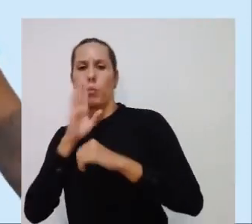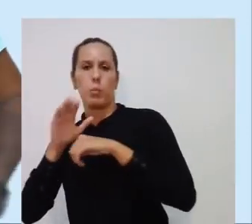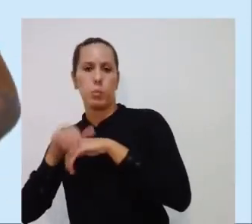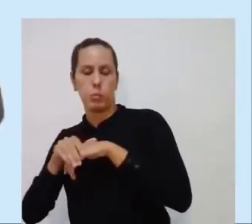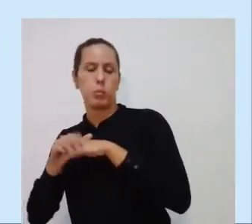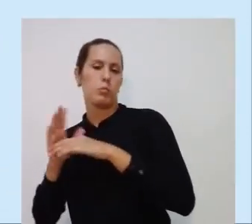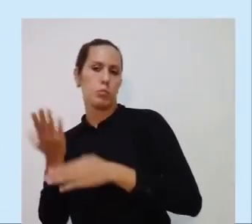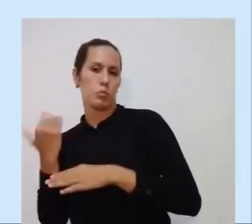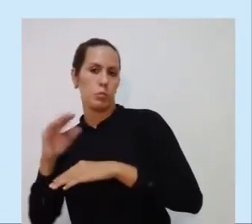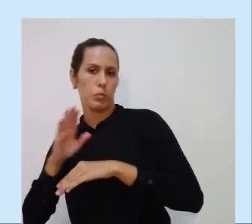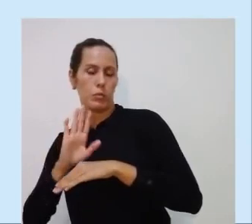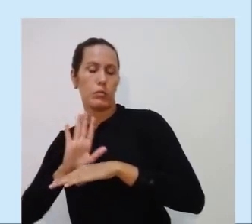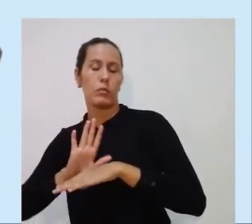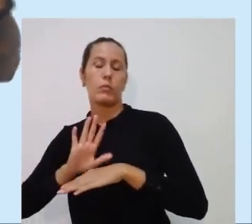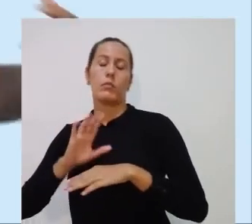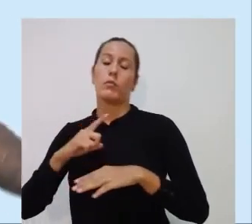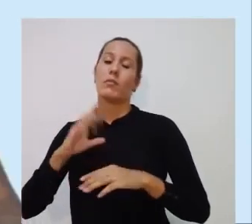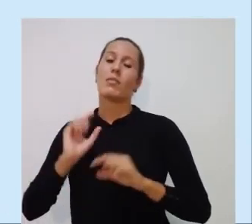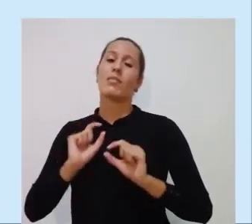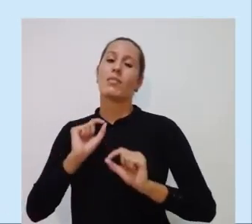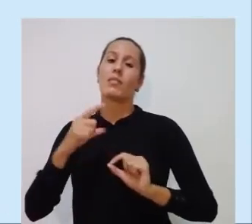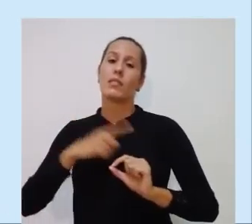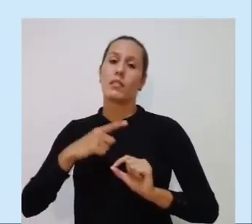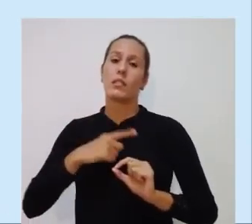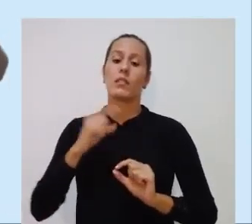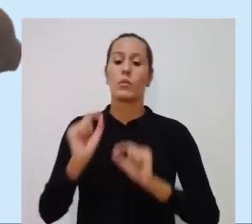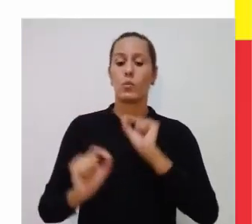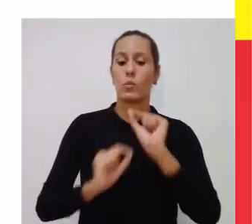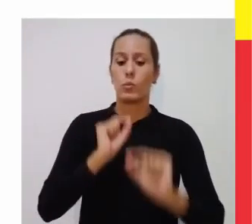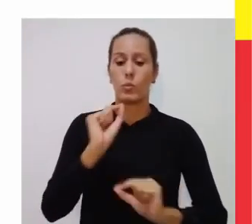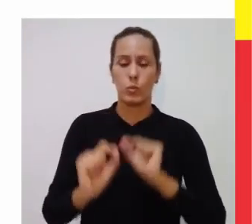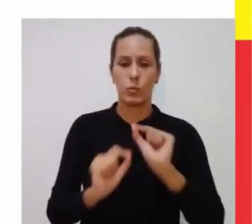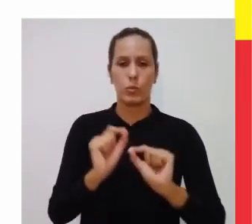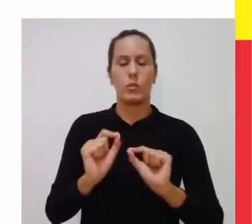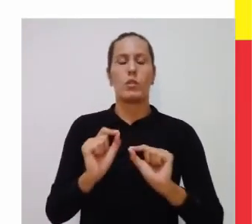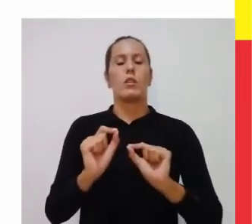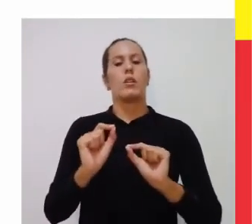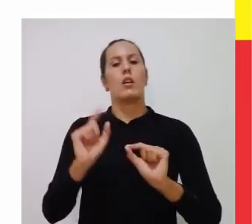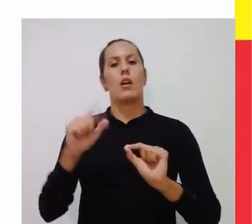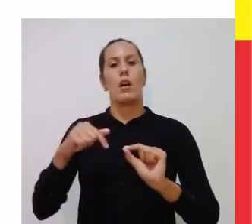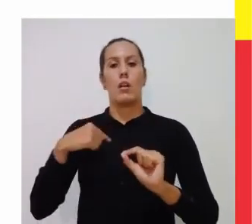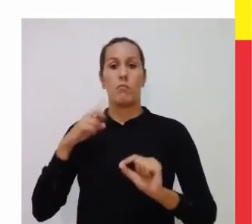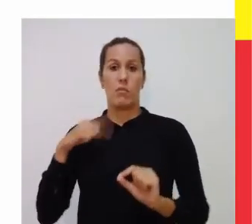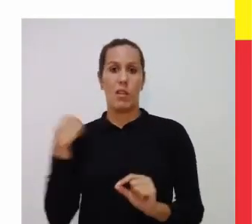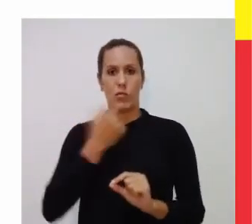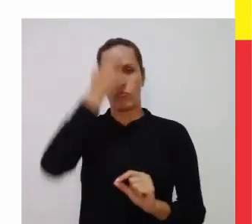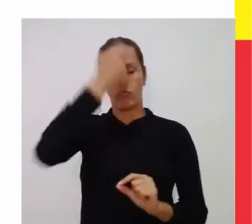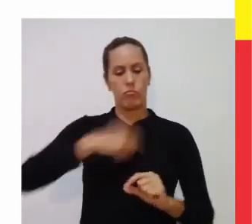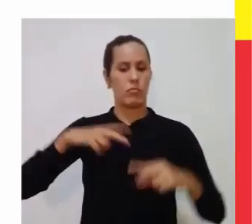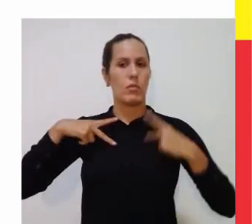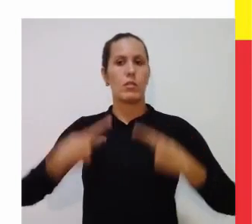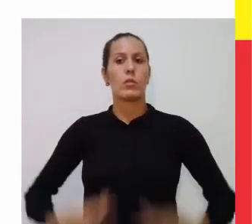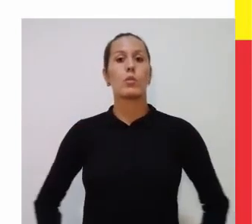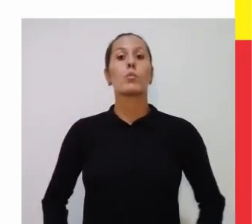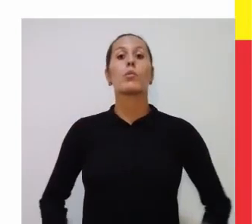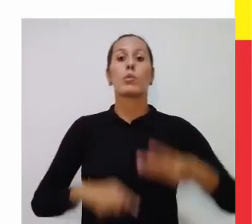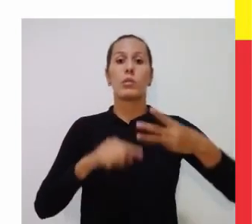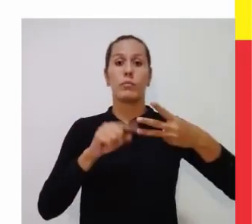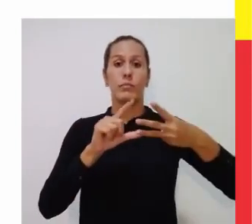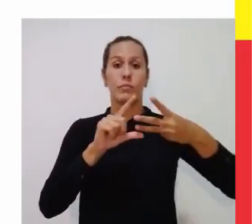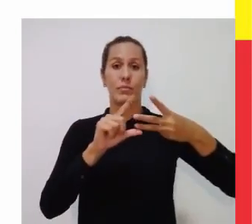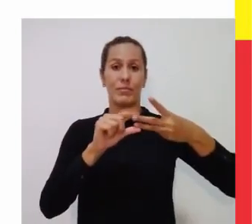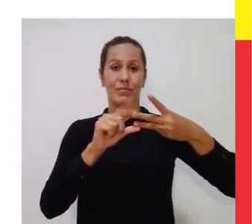atividade. Então, existe também uma maior afetação do ser humano, certo? Com